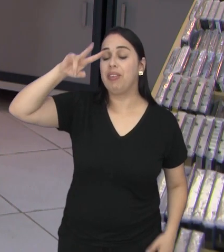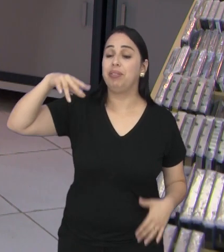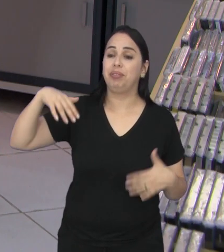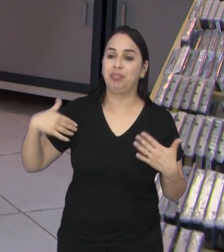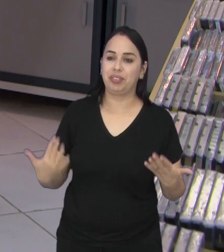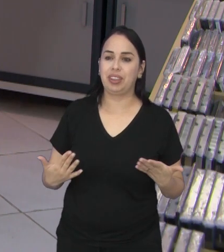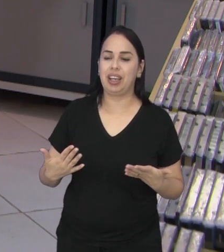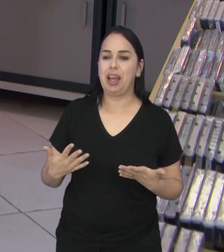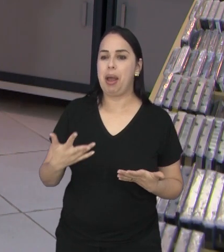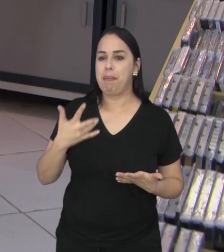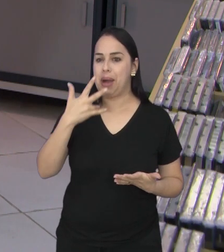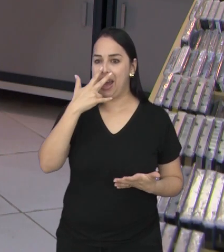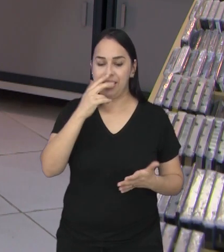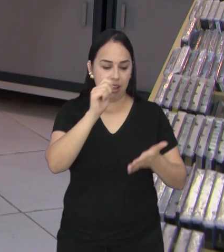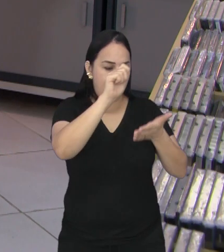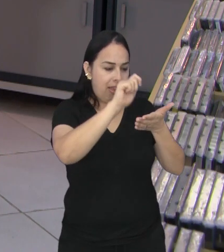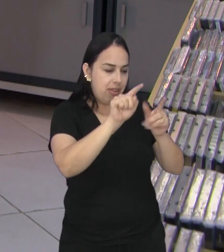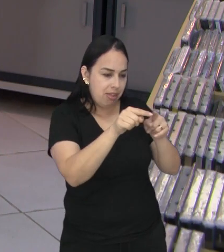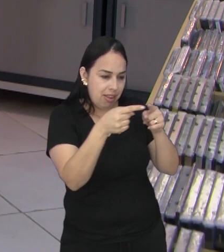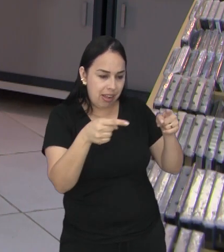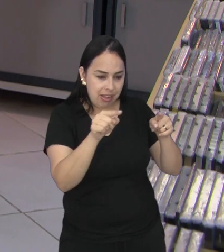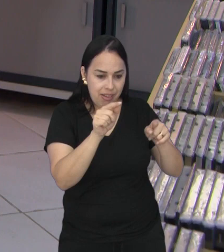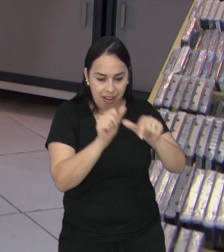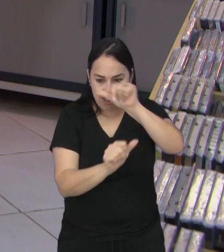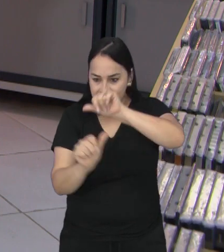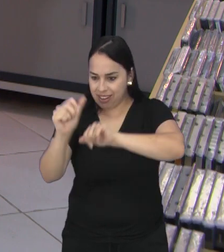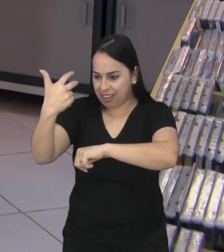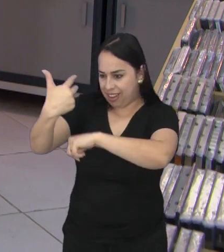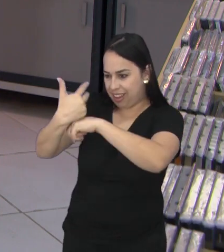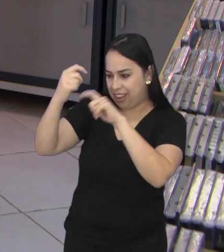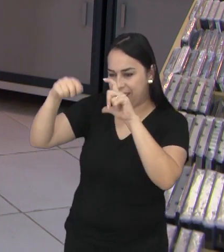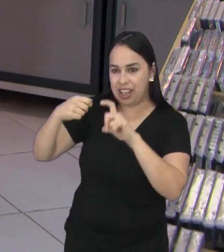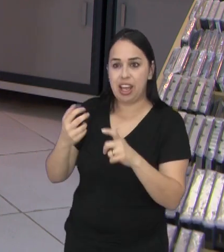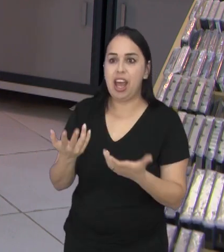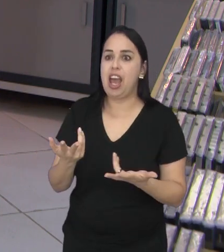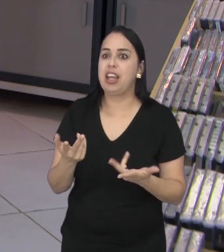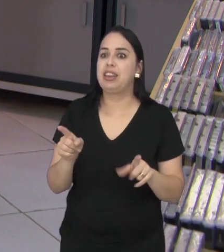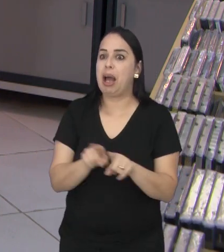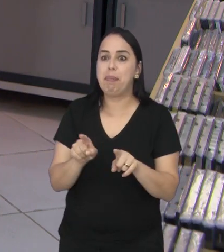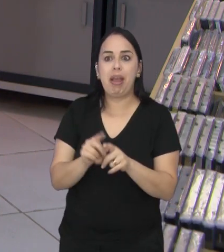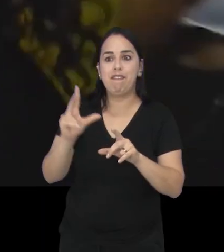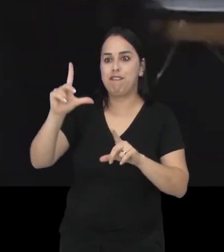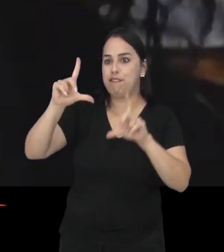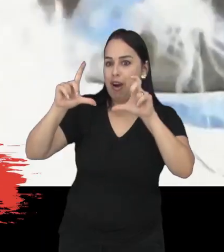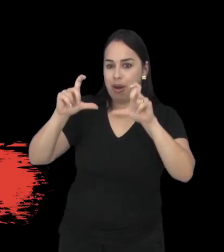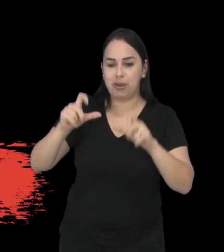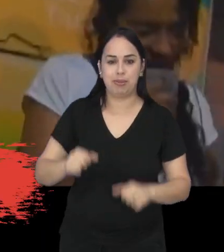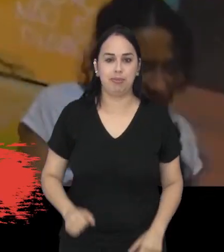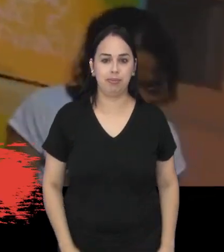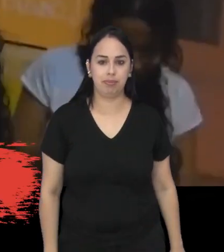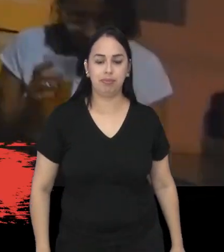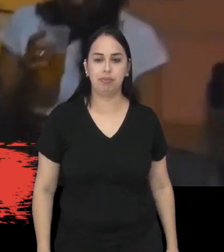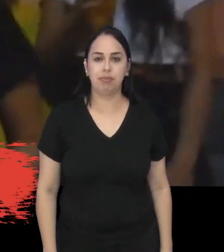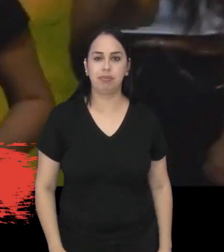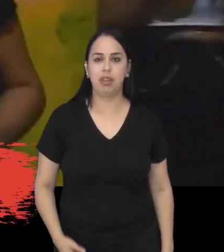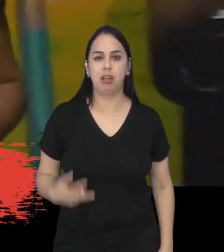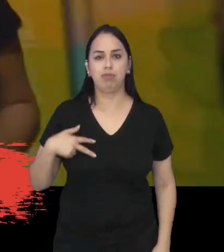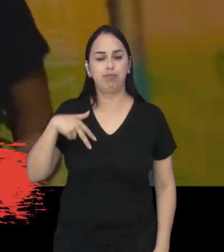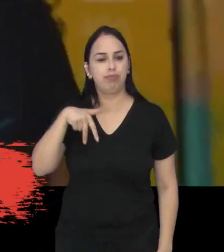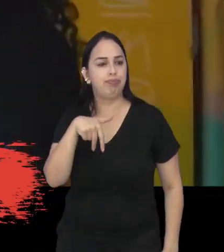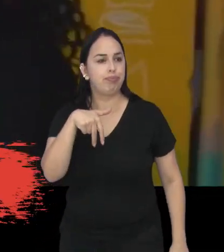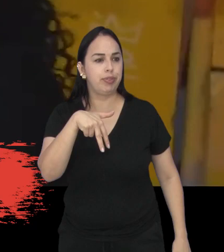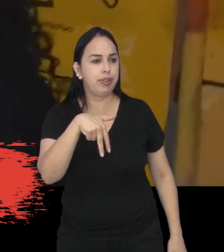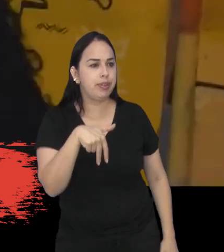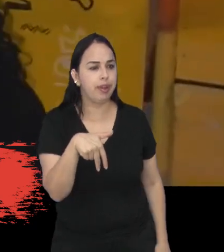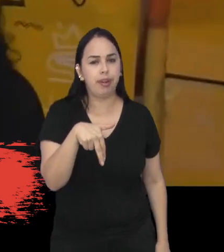né? Assim, documenta aquele momento, né? Como fotografia também, amo muito fotografia. E mesmo no vale da sombra e da morte, tem